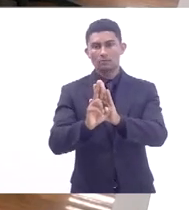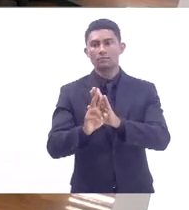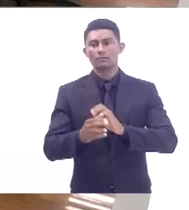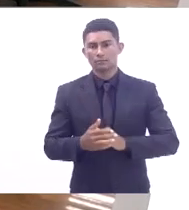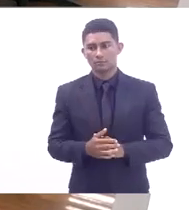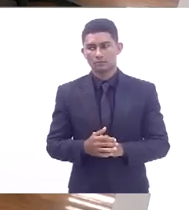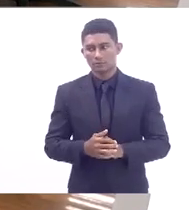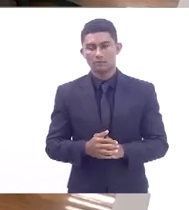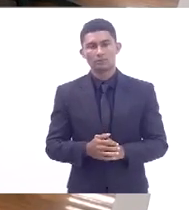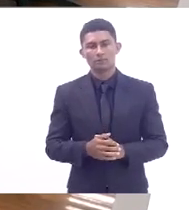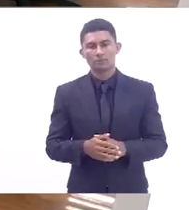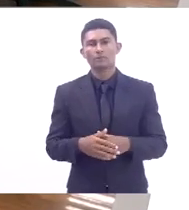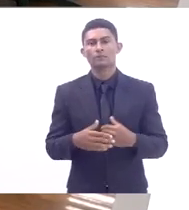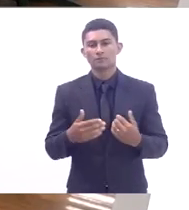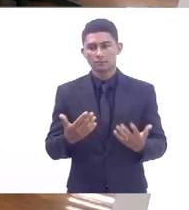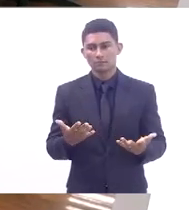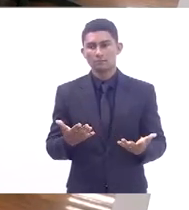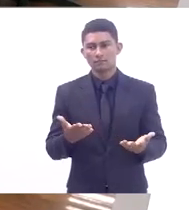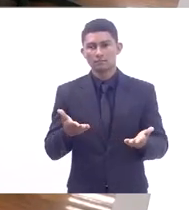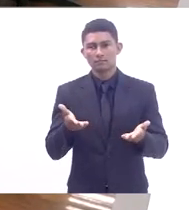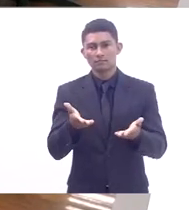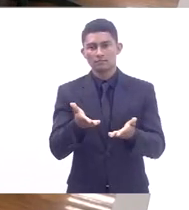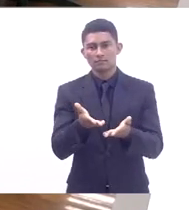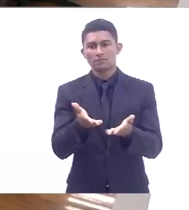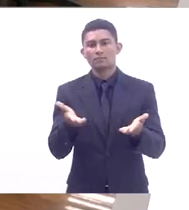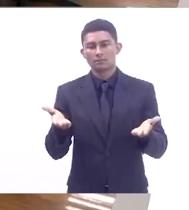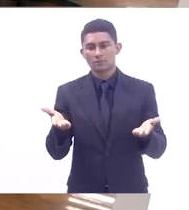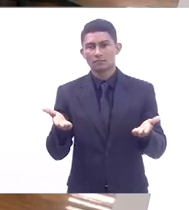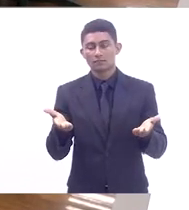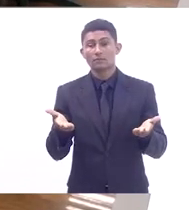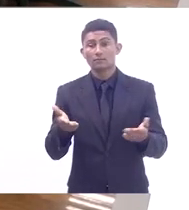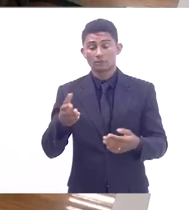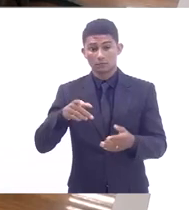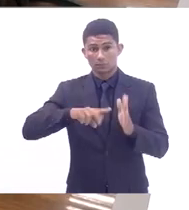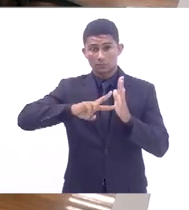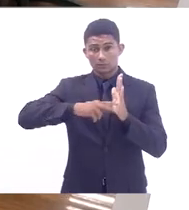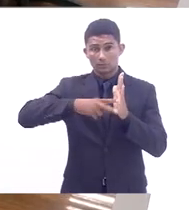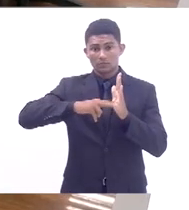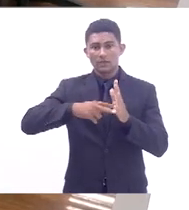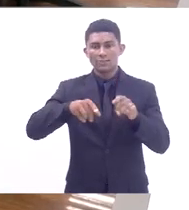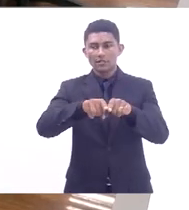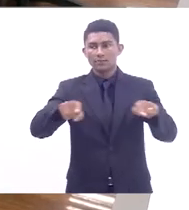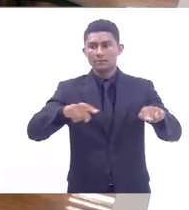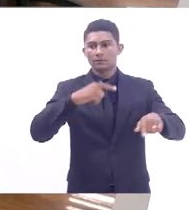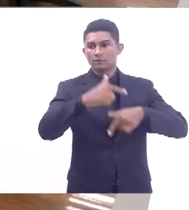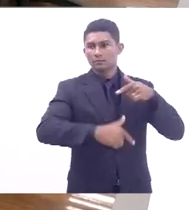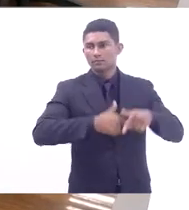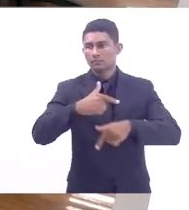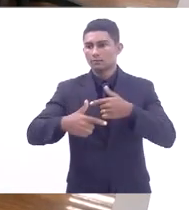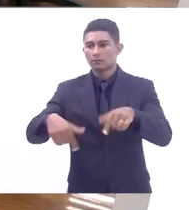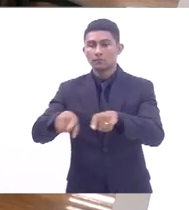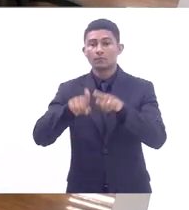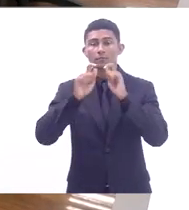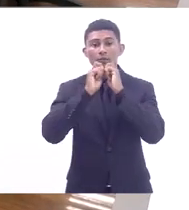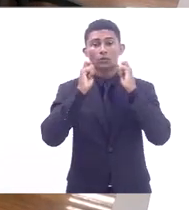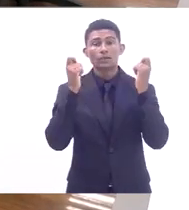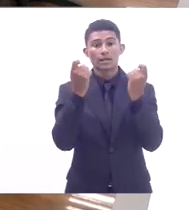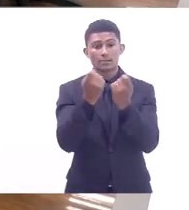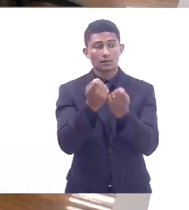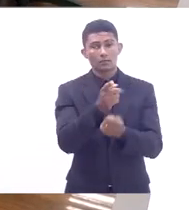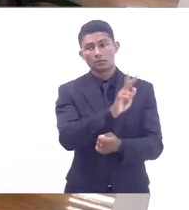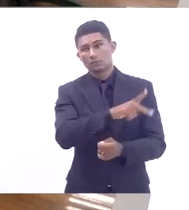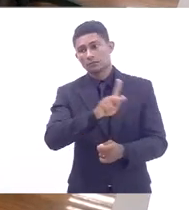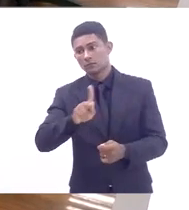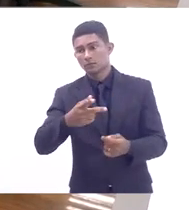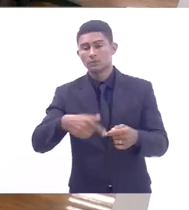acadêmica representados pelo sindicato dos trabalhadores pela associação de docentes também